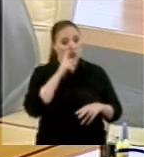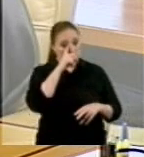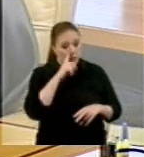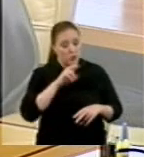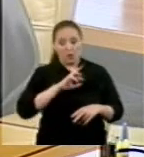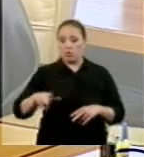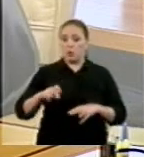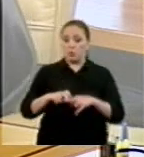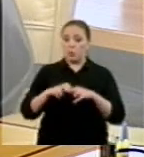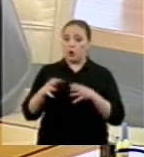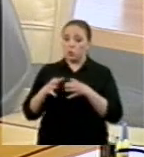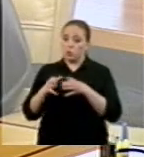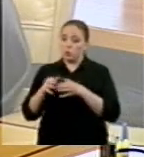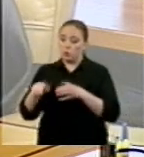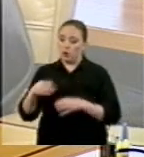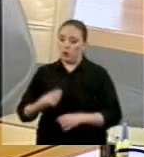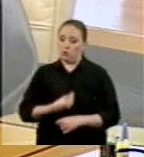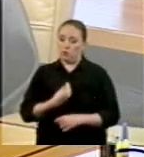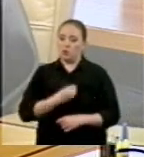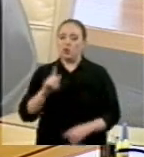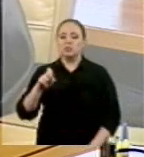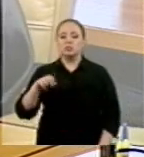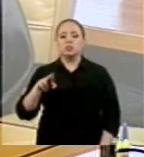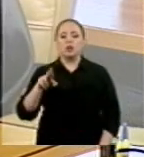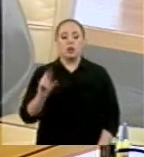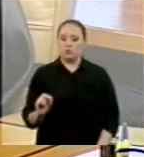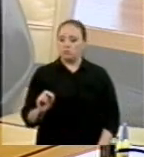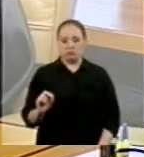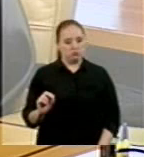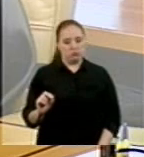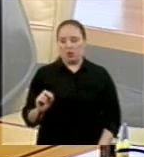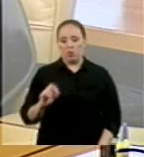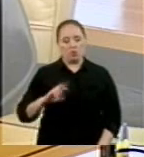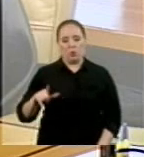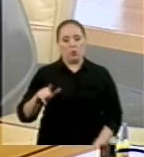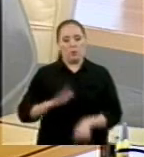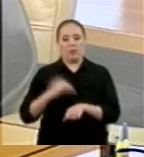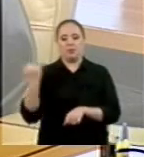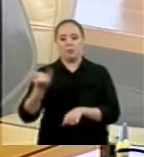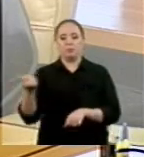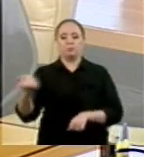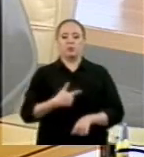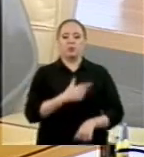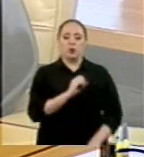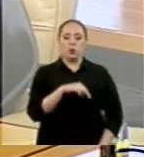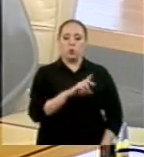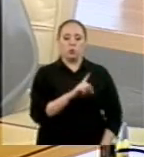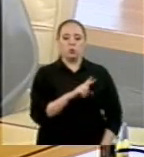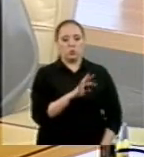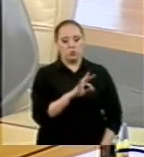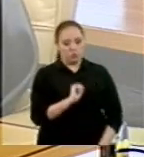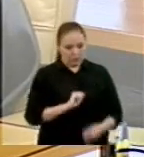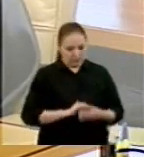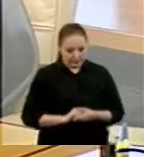em face do gênero, que não pode importar mais do que a conduta em si. Entendo que é a conduta que